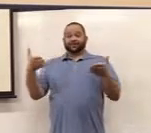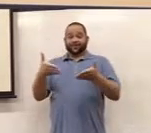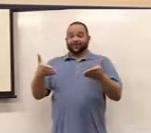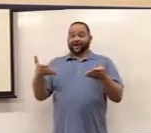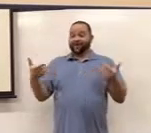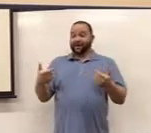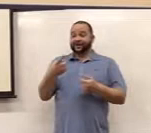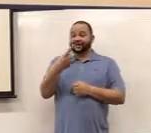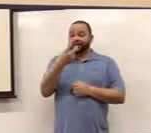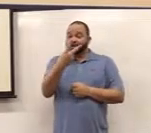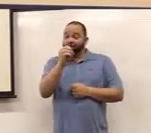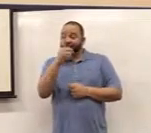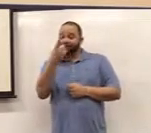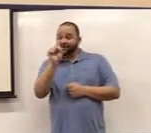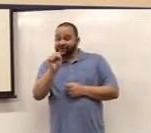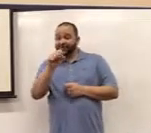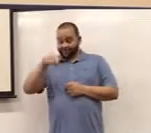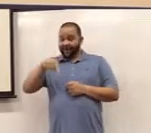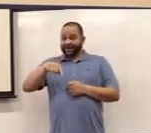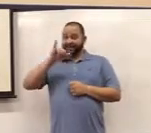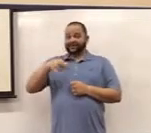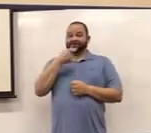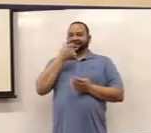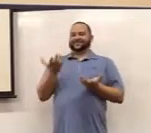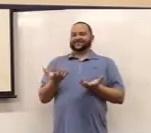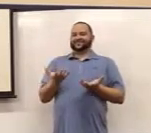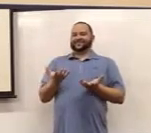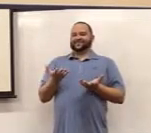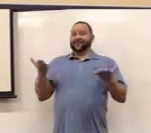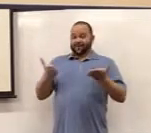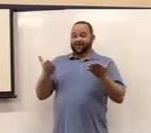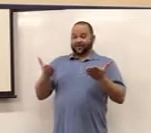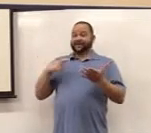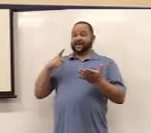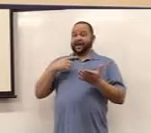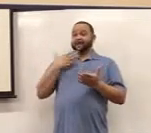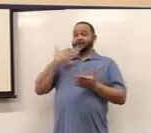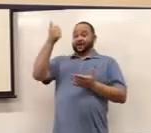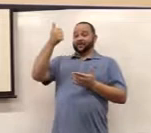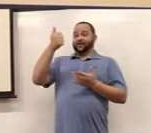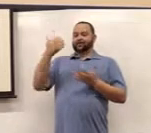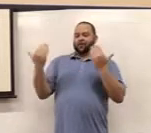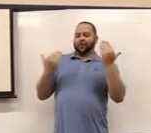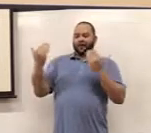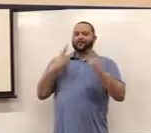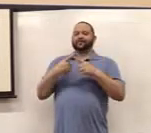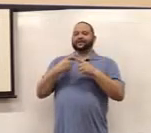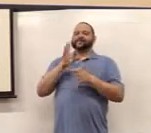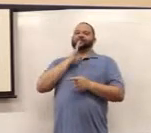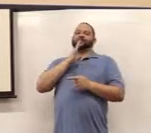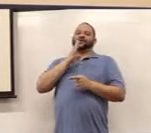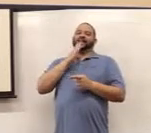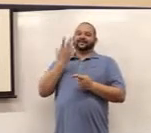isso, a gente tem a vantagem de já saber como é a música, né? E daí, reviver isso, tentar entender